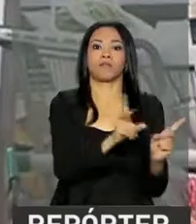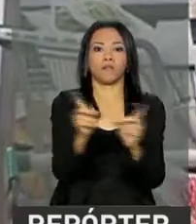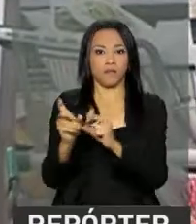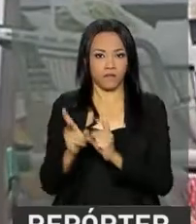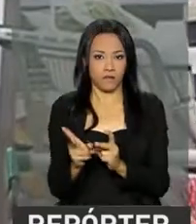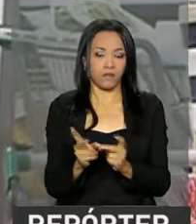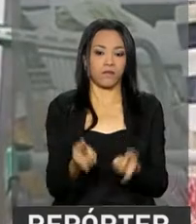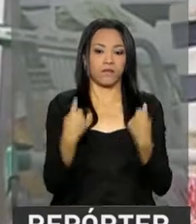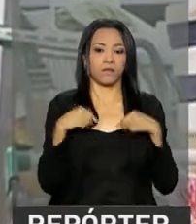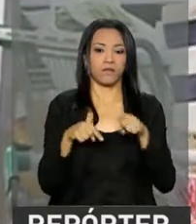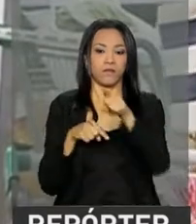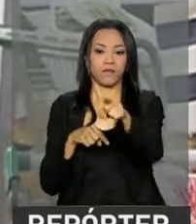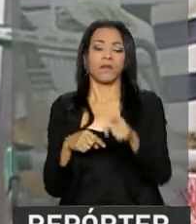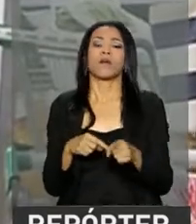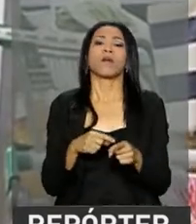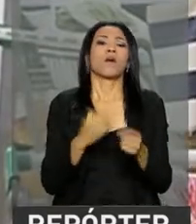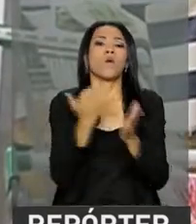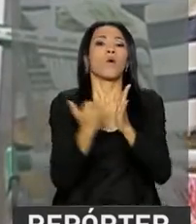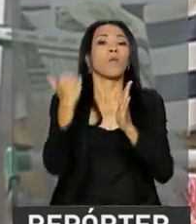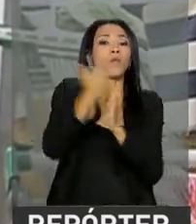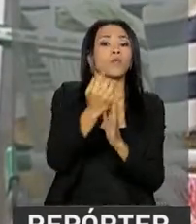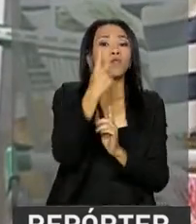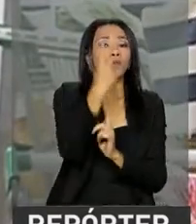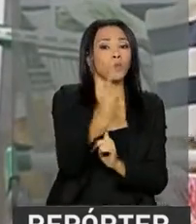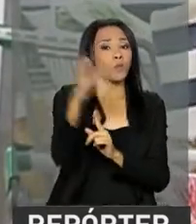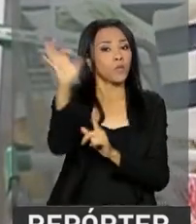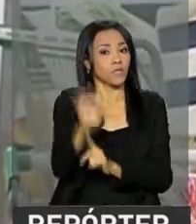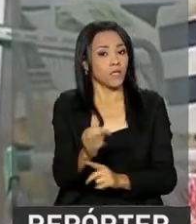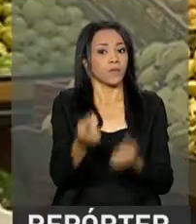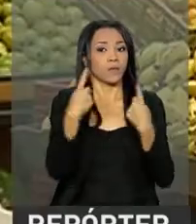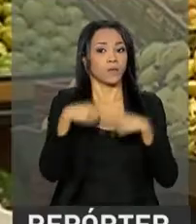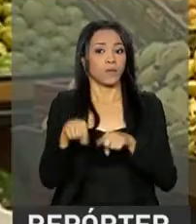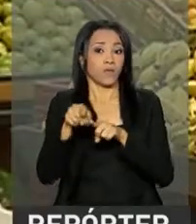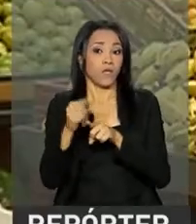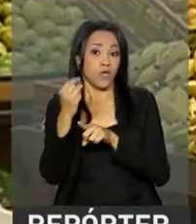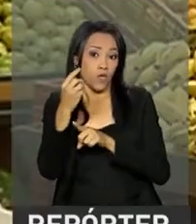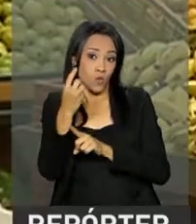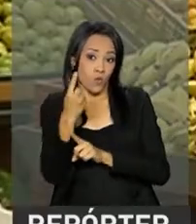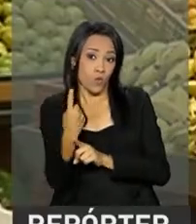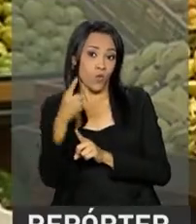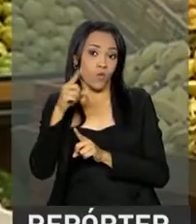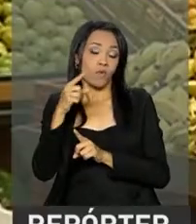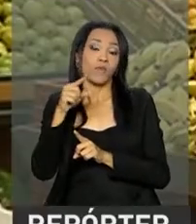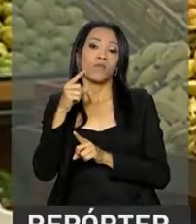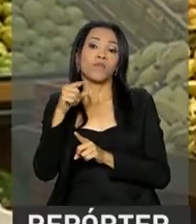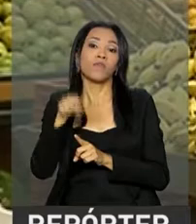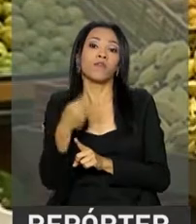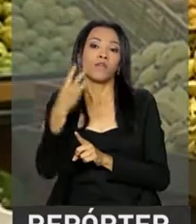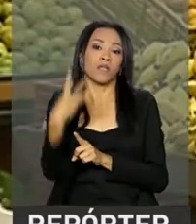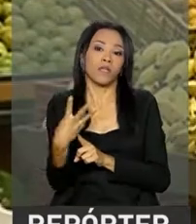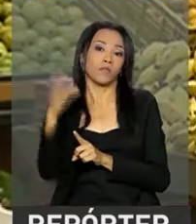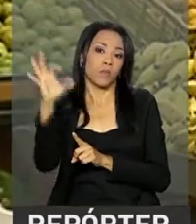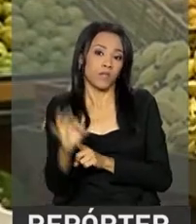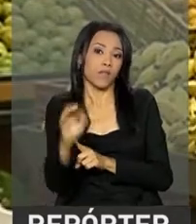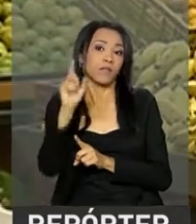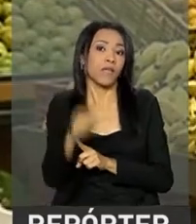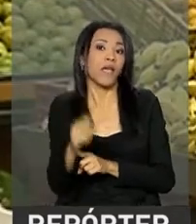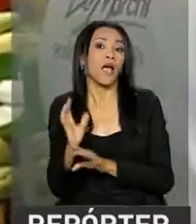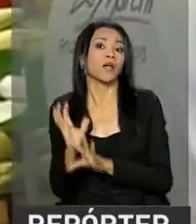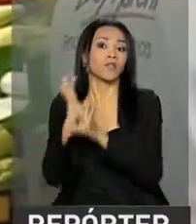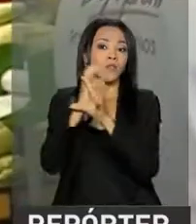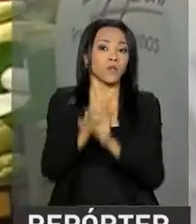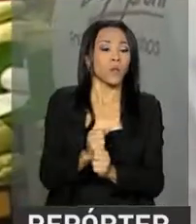o crescimento de 1% nas vendas e de 1,3 por cento na receita nominal ea soma de todos os ganhos